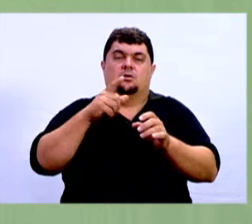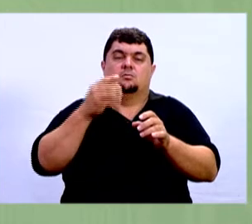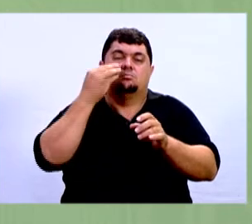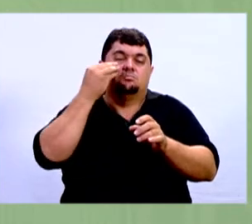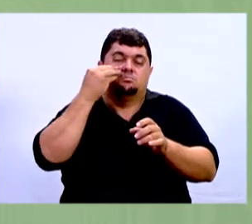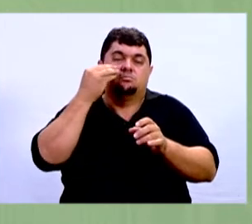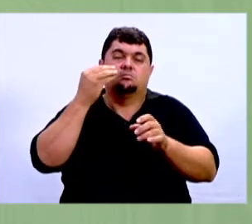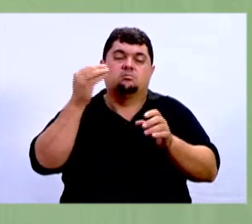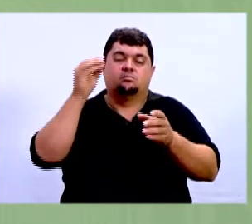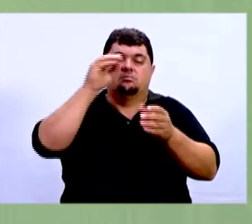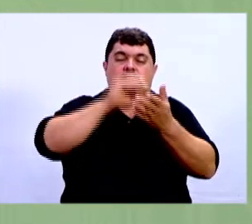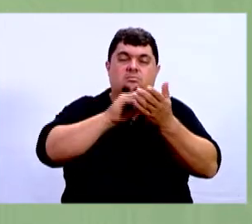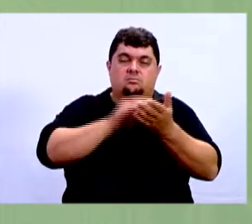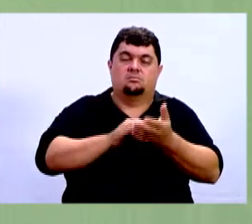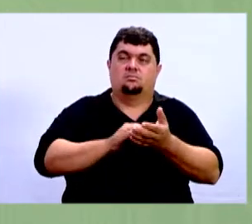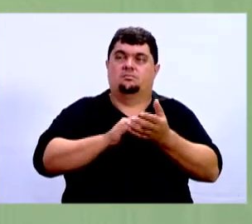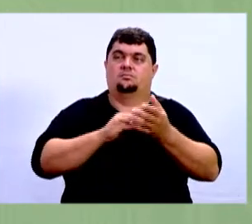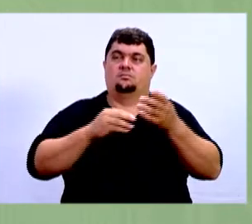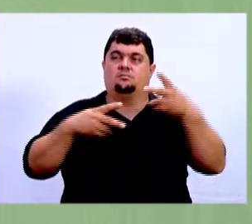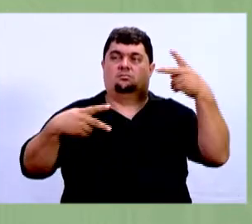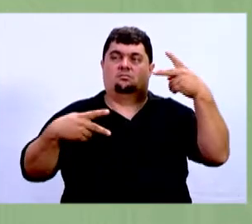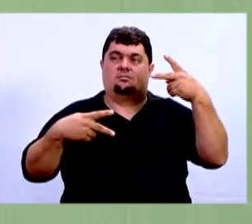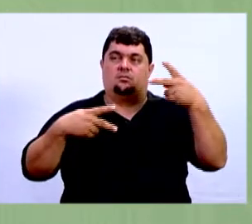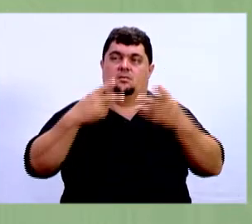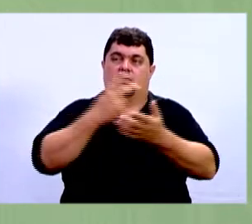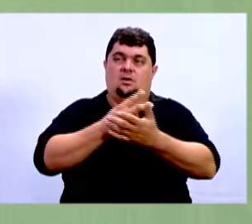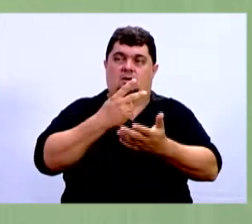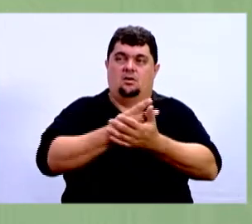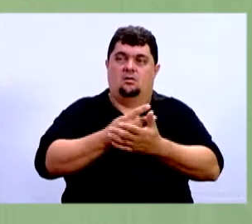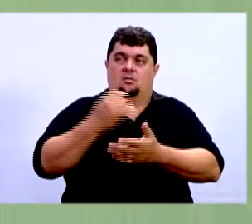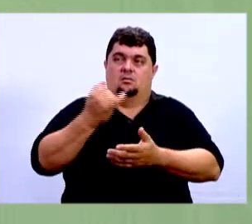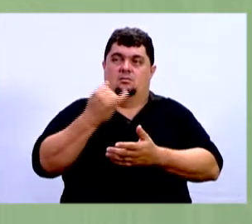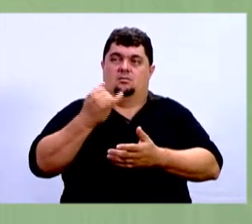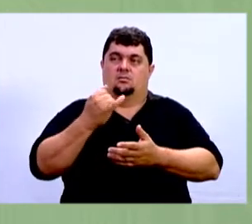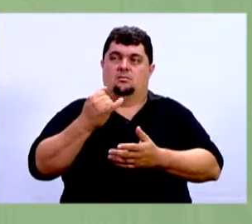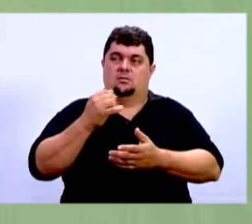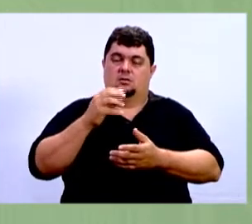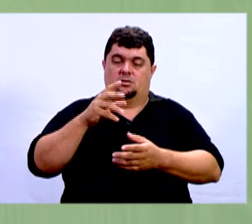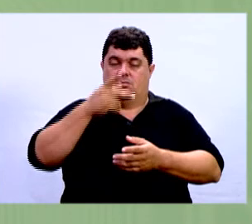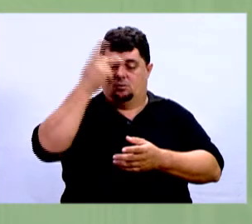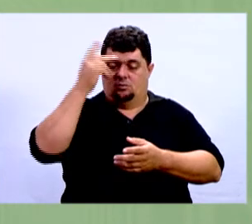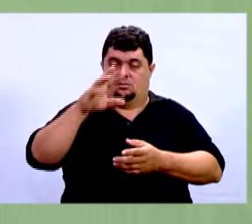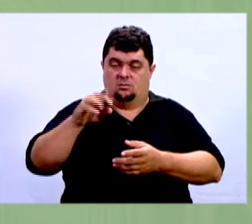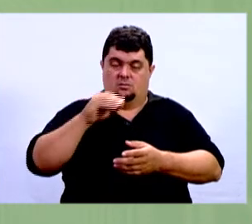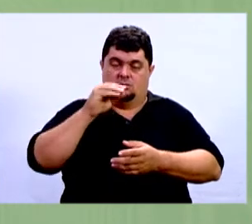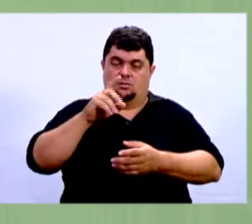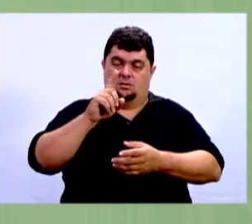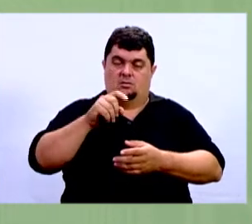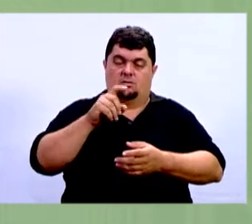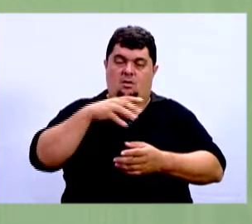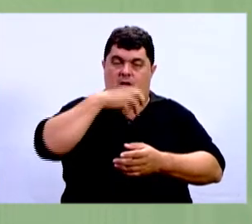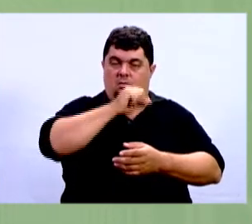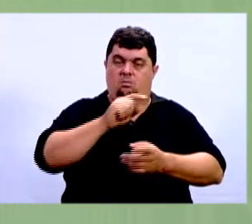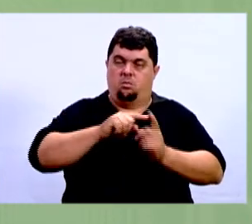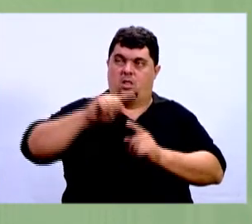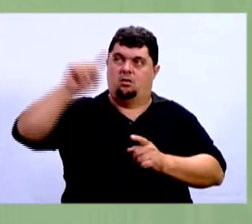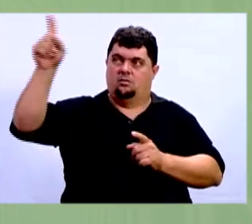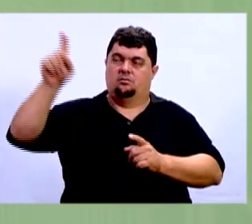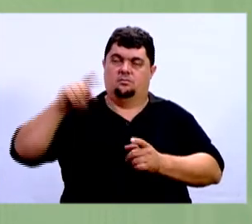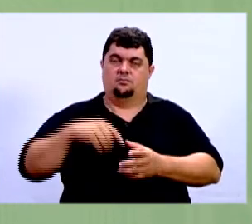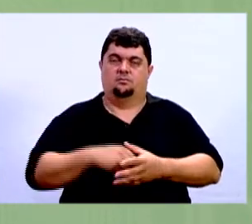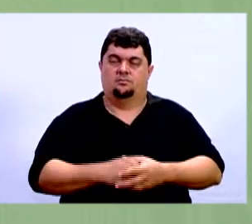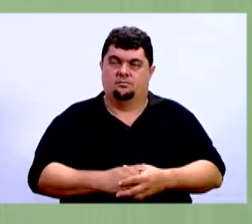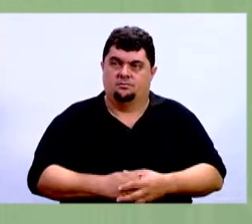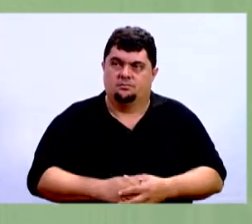link, tá bom? Para ele não perder o link. É uma forma de, se alguém pegar esse texto e só clicar nesse link, ele vai ser levado para